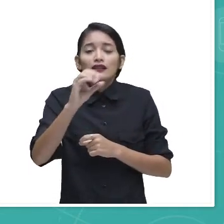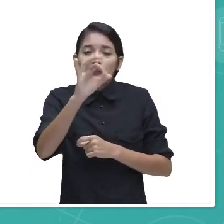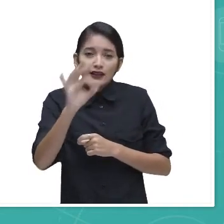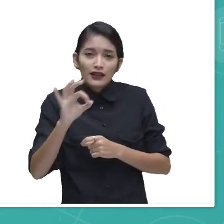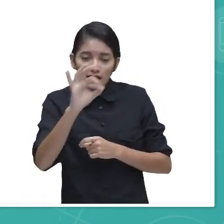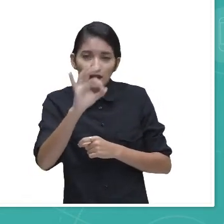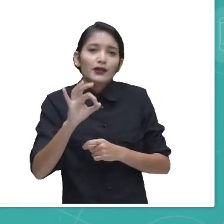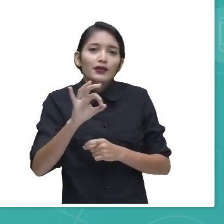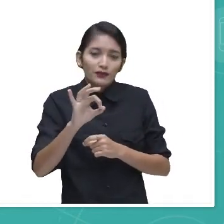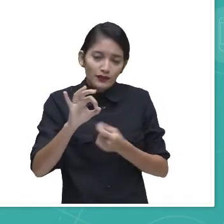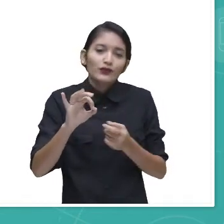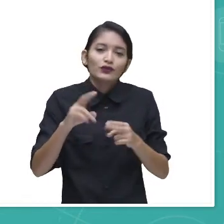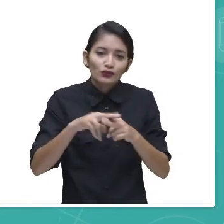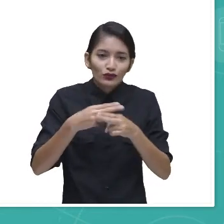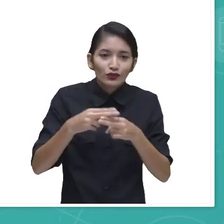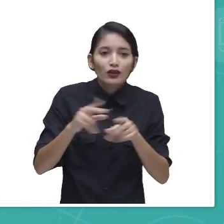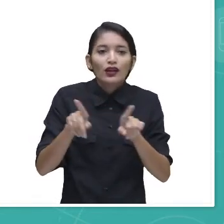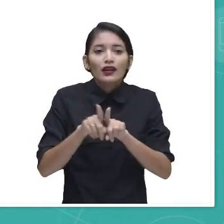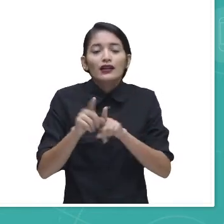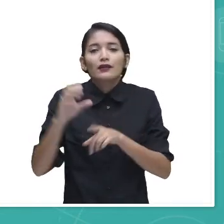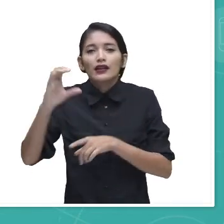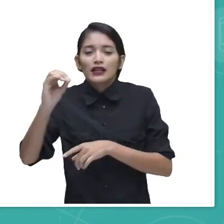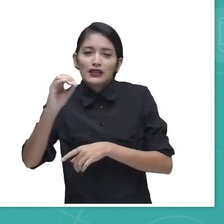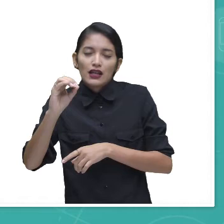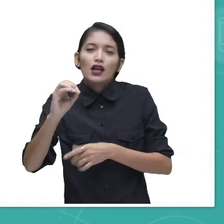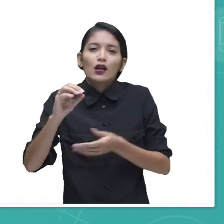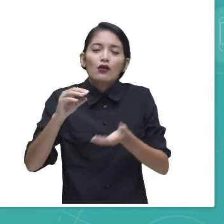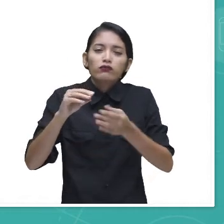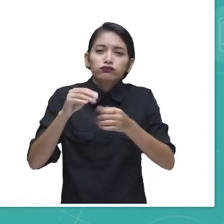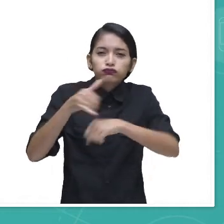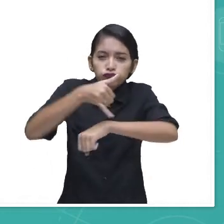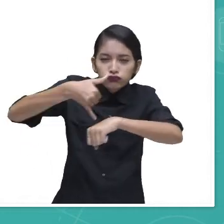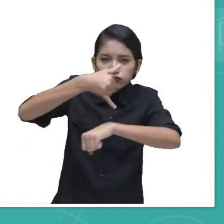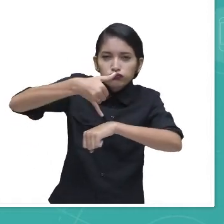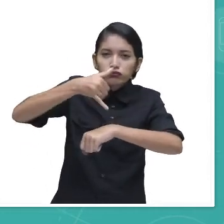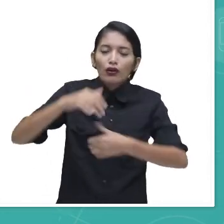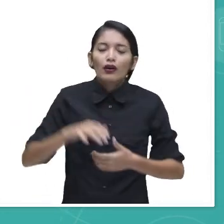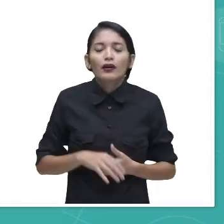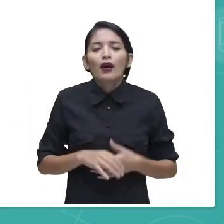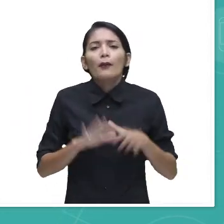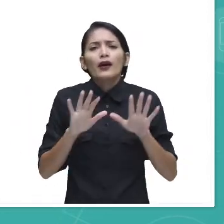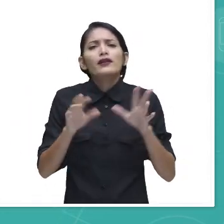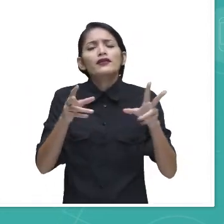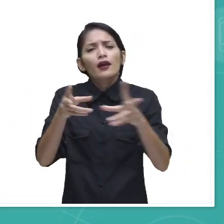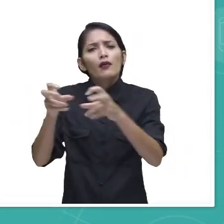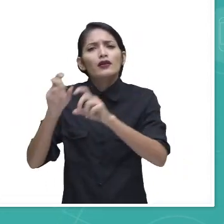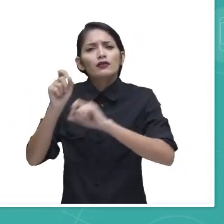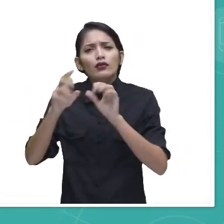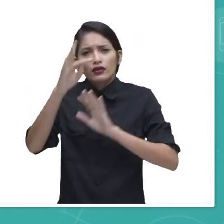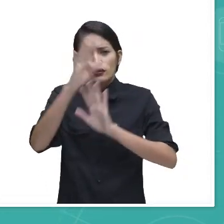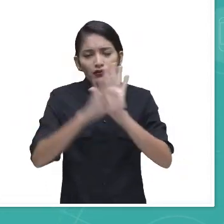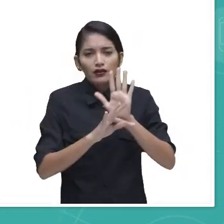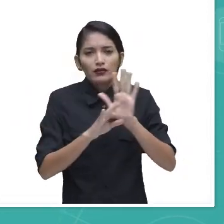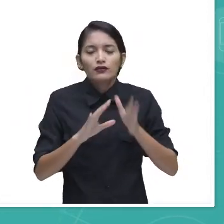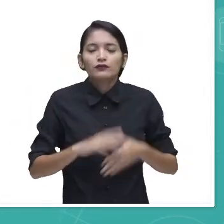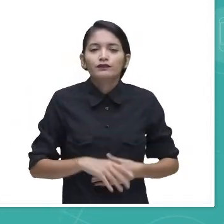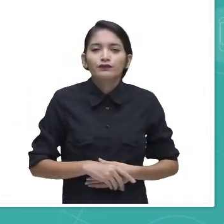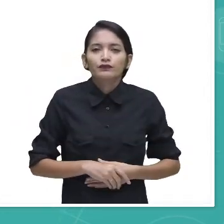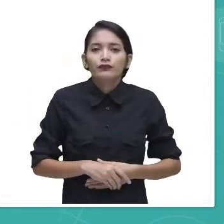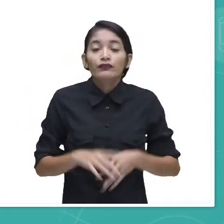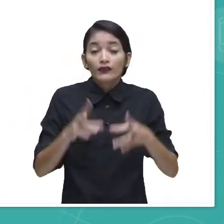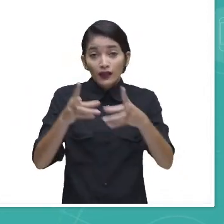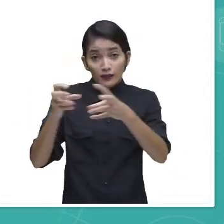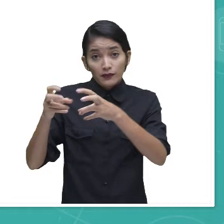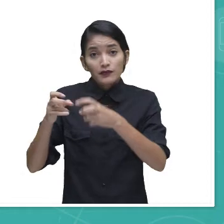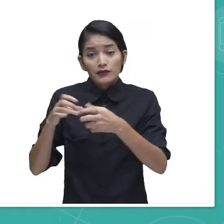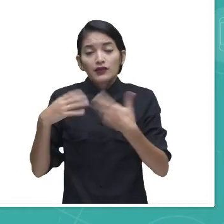e 0% de gordura saturada. Então, o que que a gente consegue perceber nesse texto? A gente percebe que, como